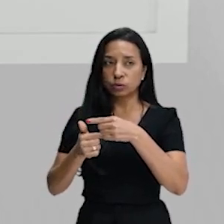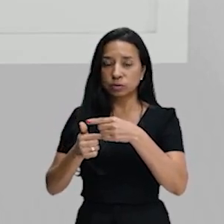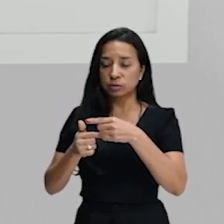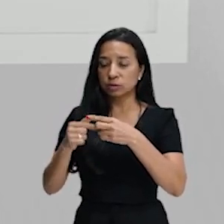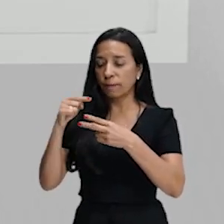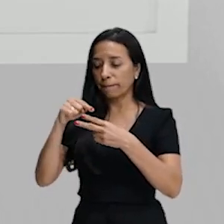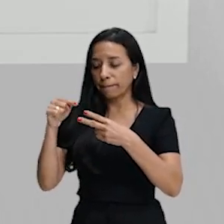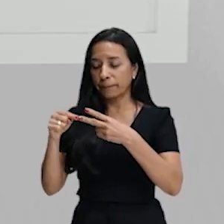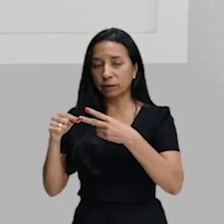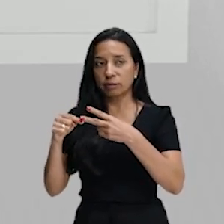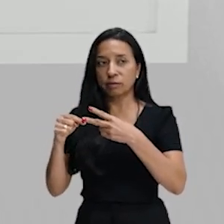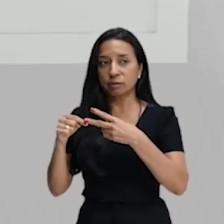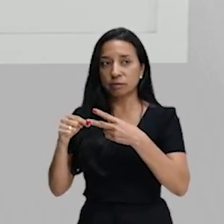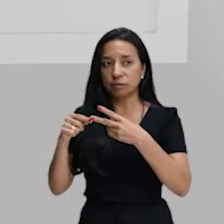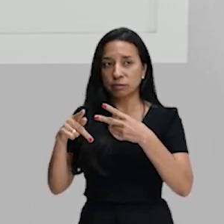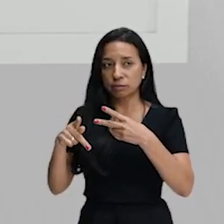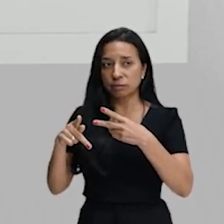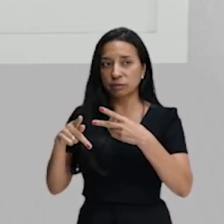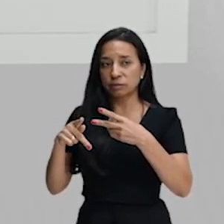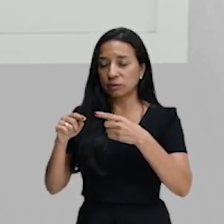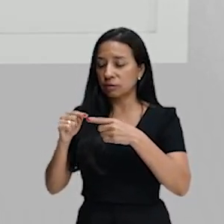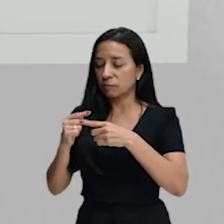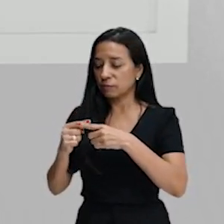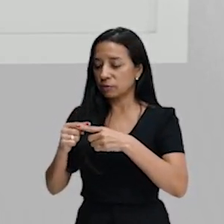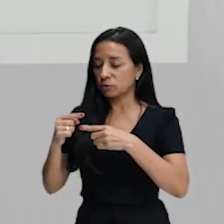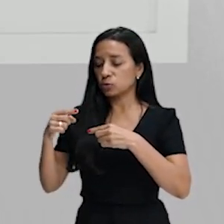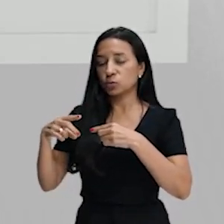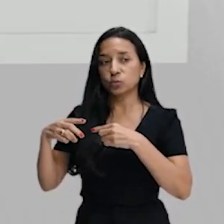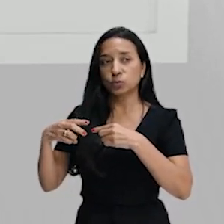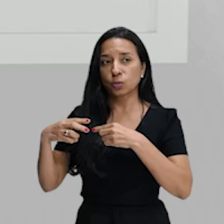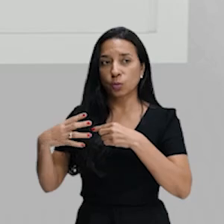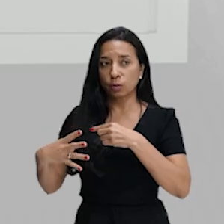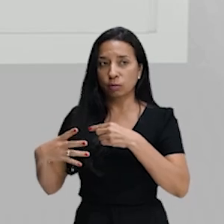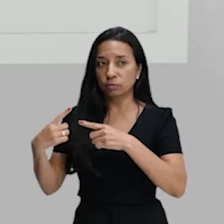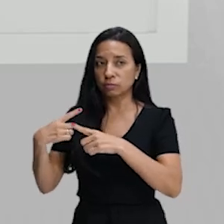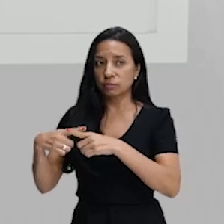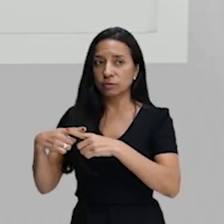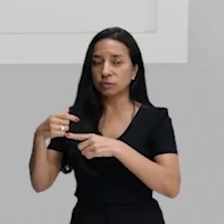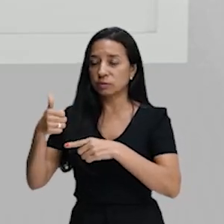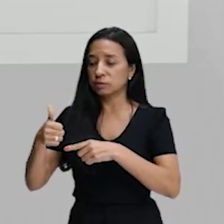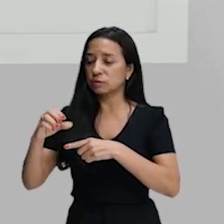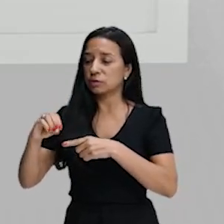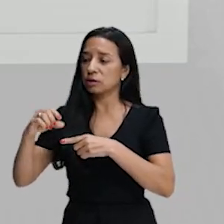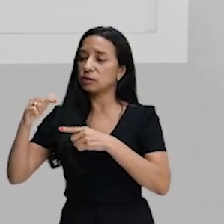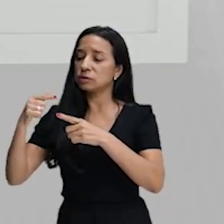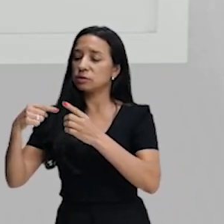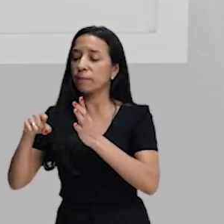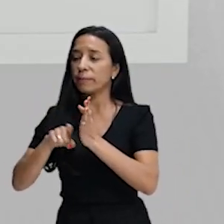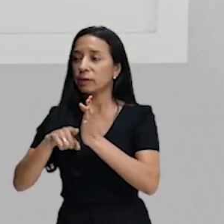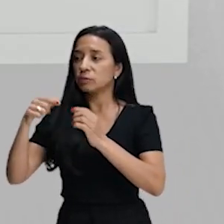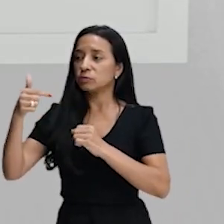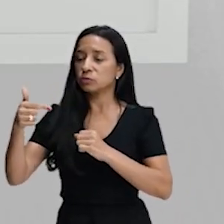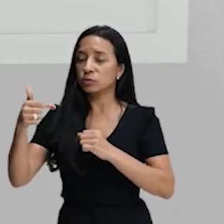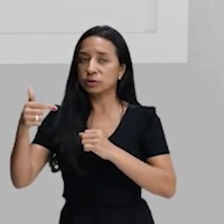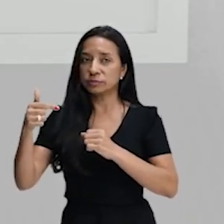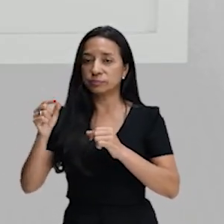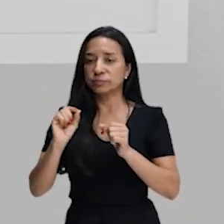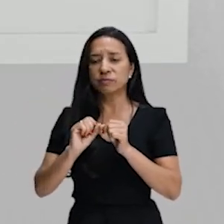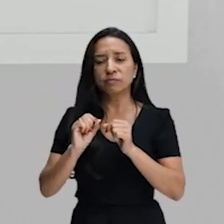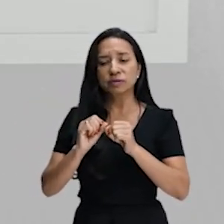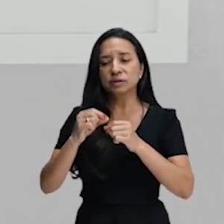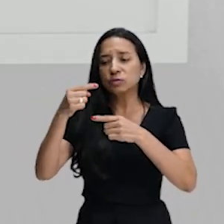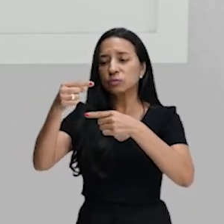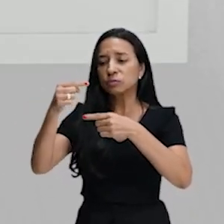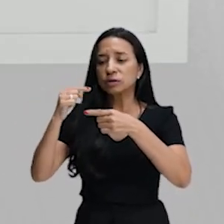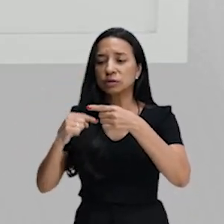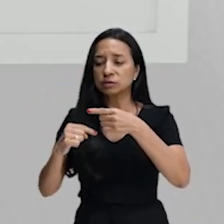4 vezes 10 a menos 2 metros. Certo? Fazendo a razão entre eles, que é o que a questão